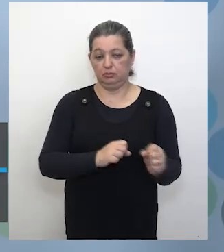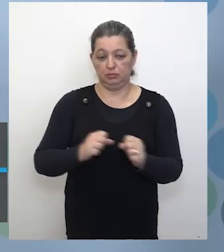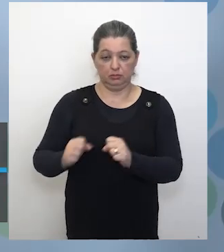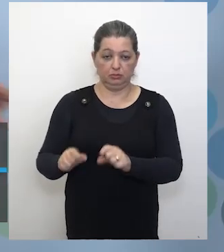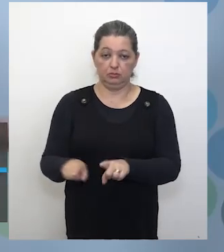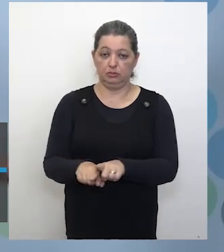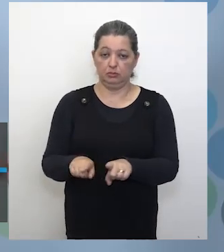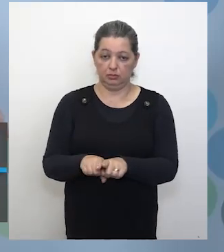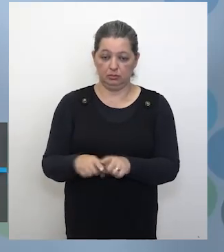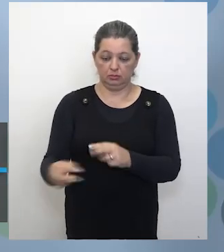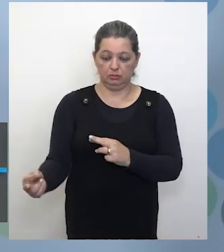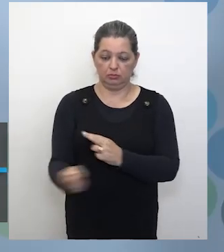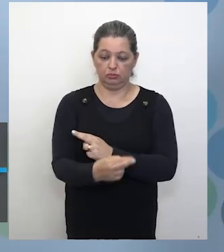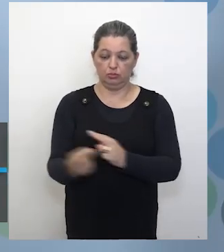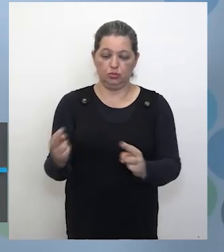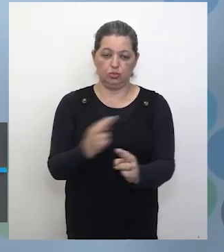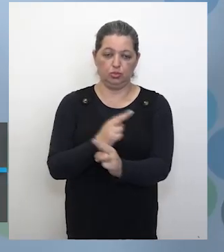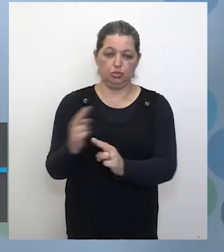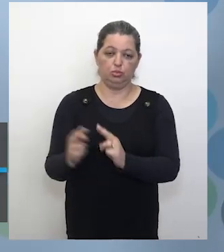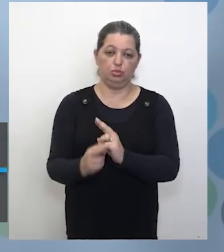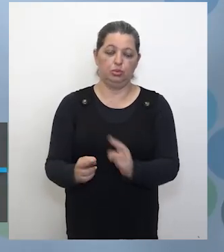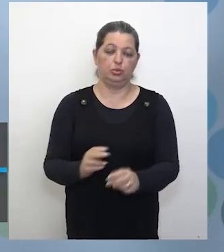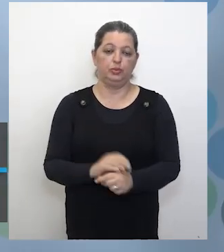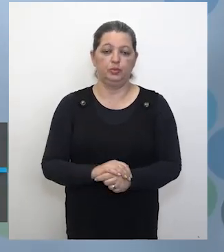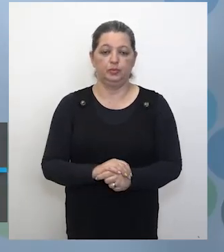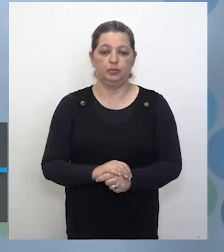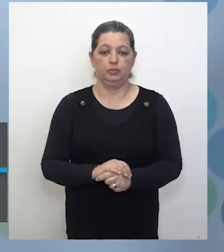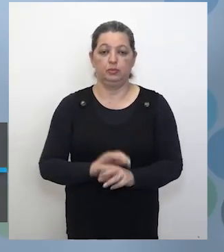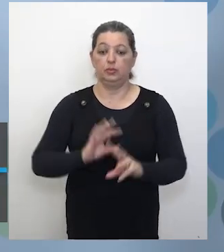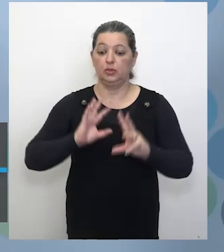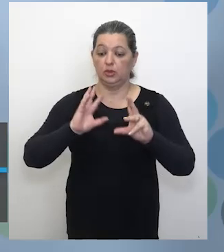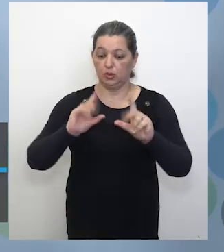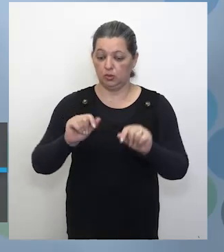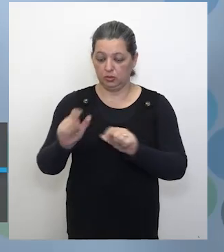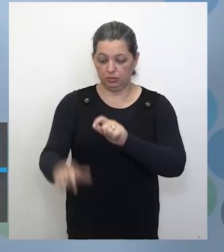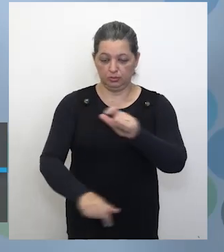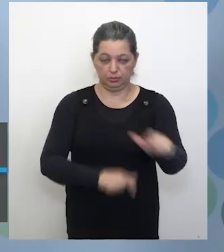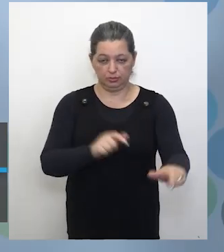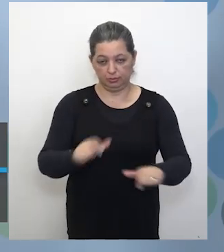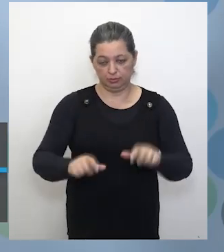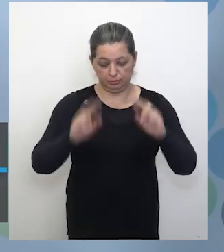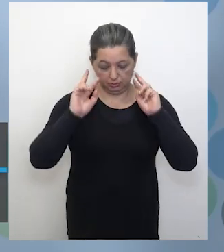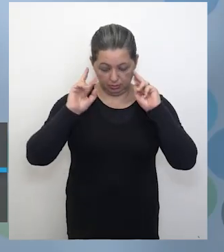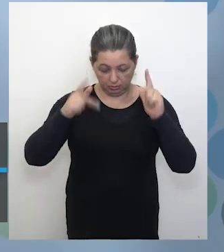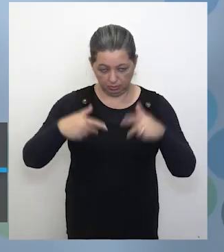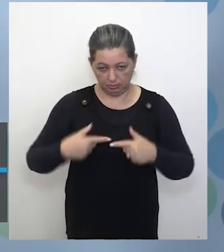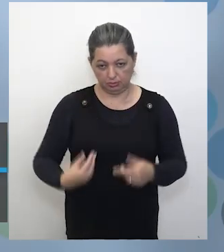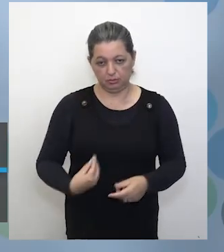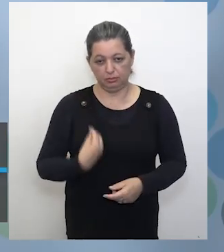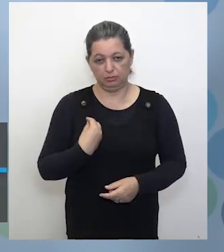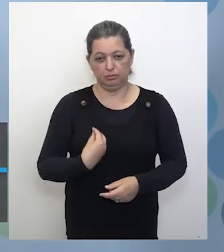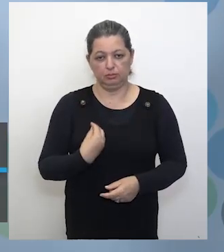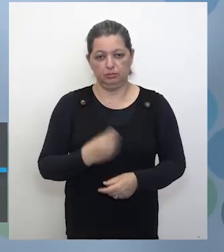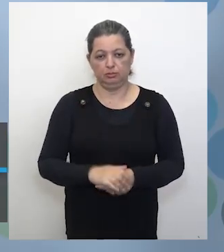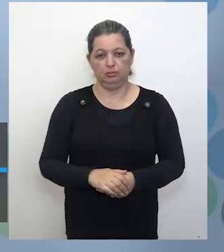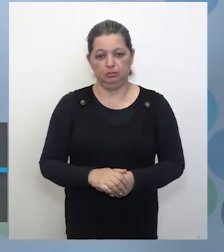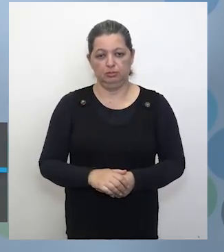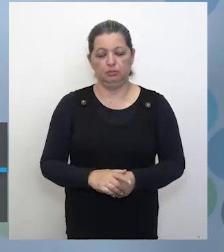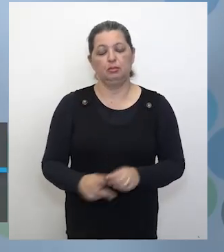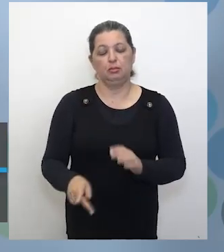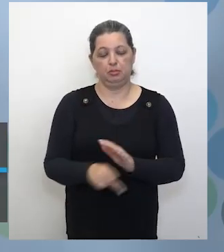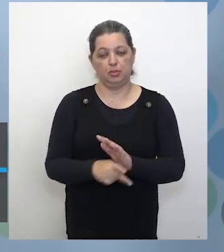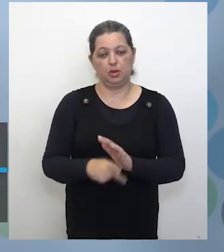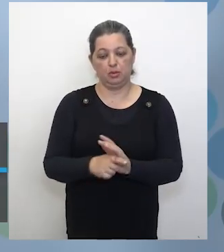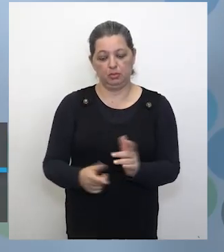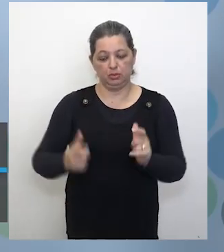as relações, e tem a relação de que todo indivíduo, todo ser humano, todo ser vivo é um ser territorial.